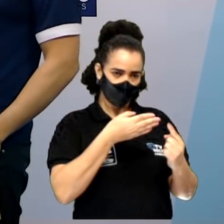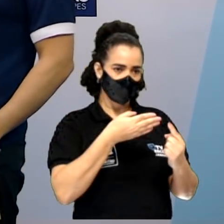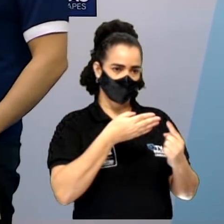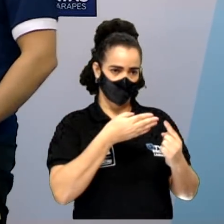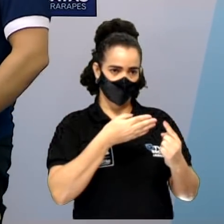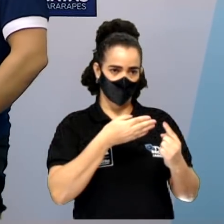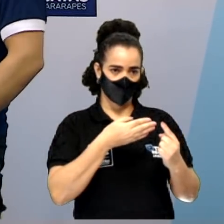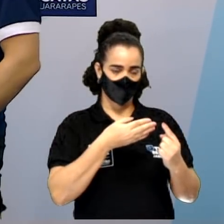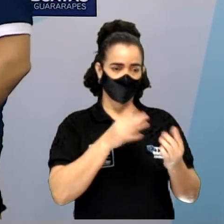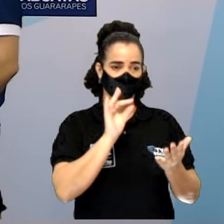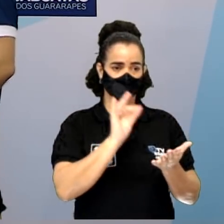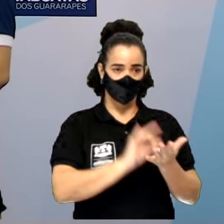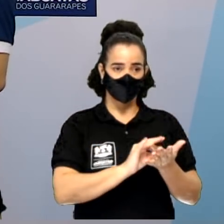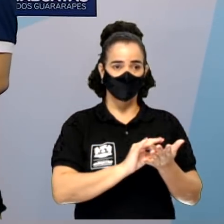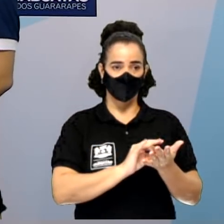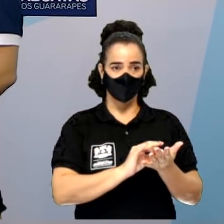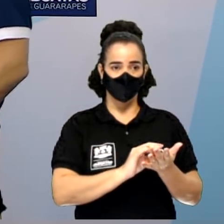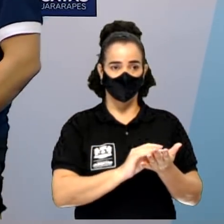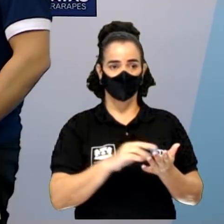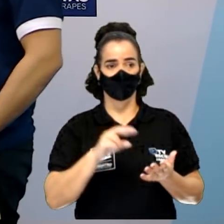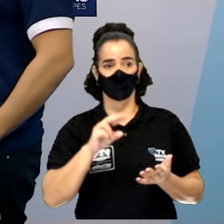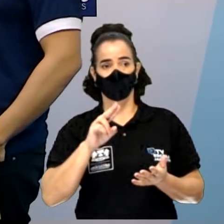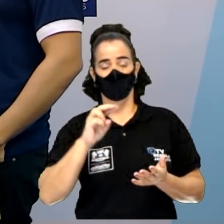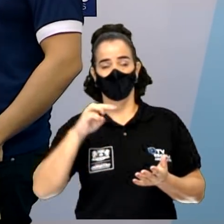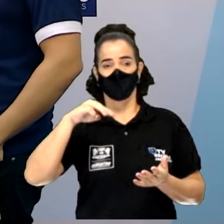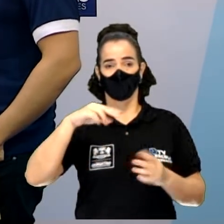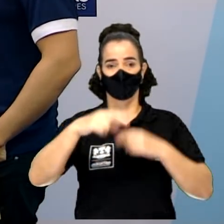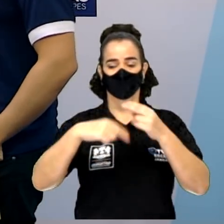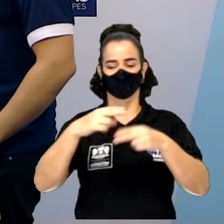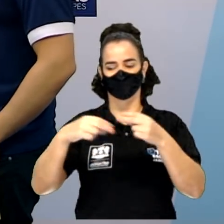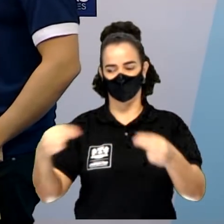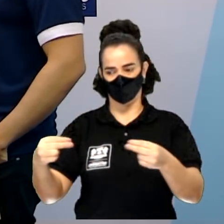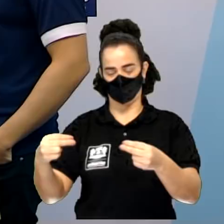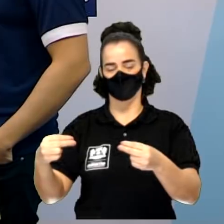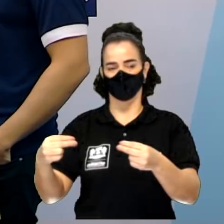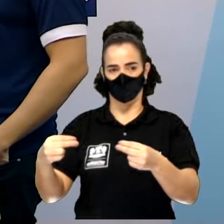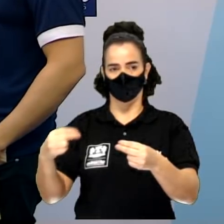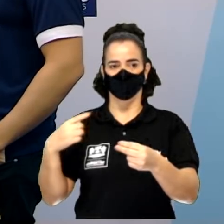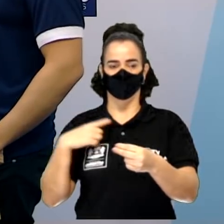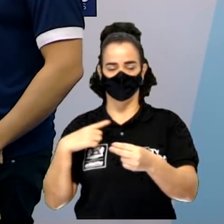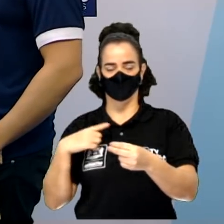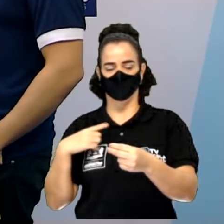nas linhas 13 e 14 e o presente na linha 18 determinam o